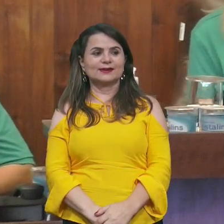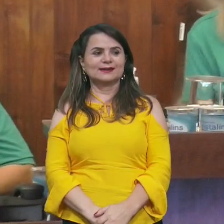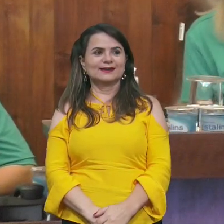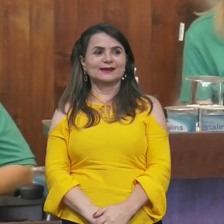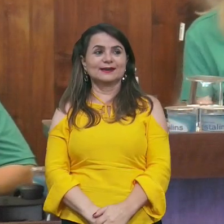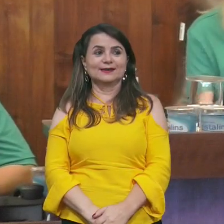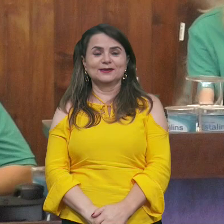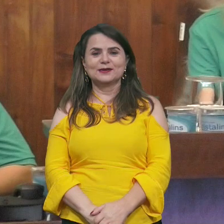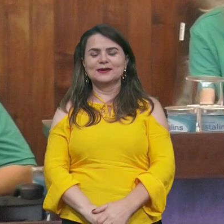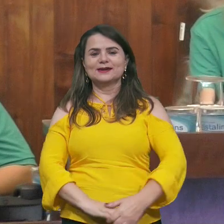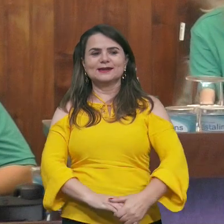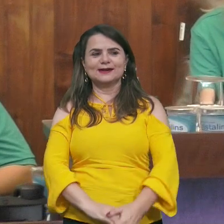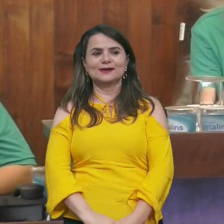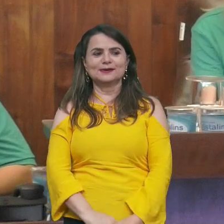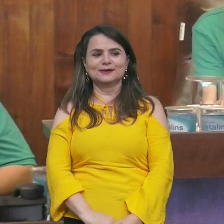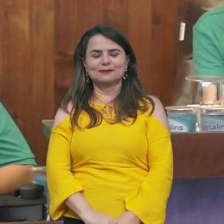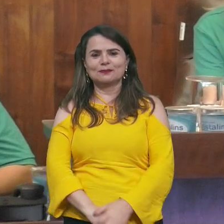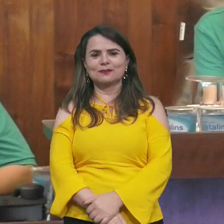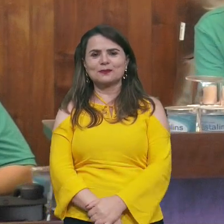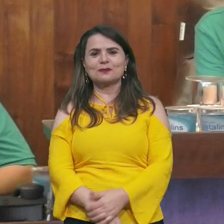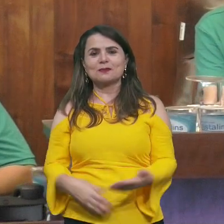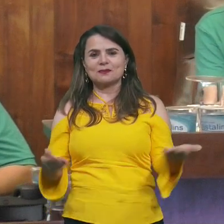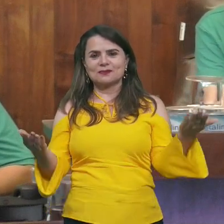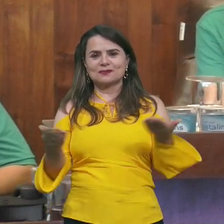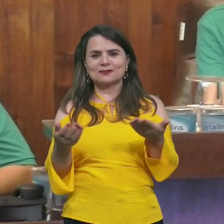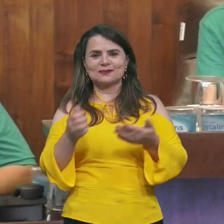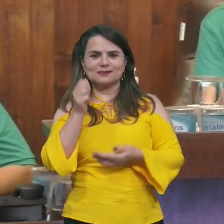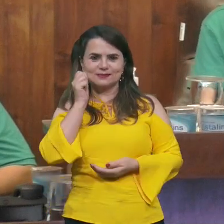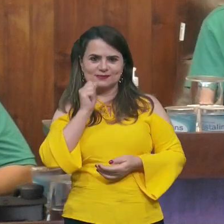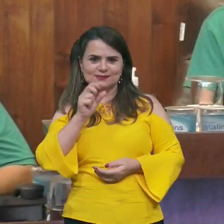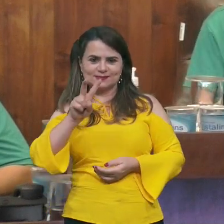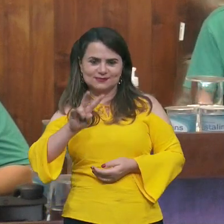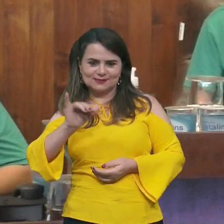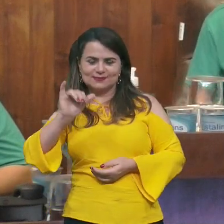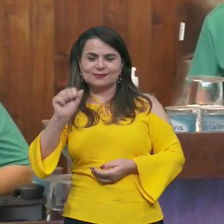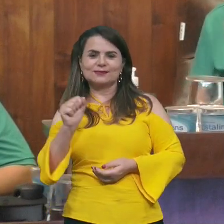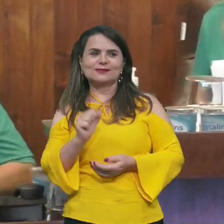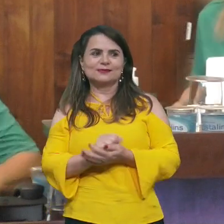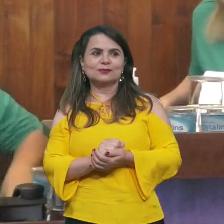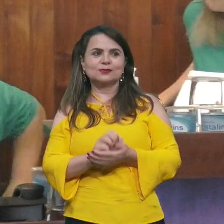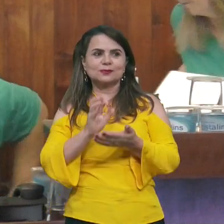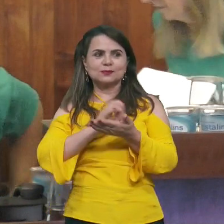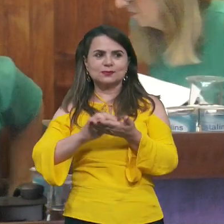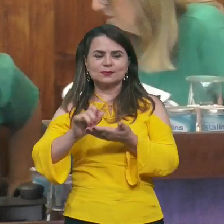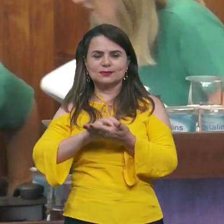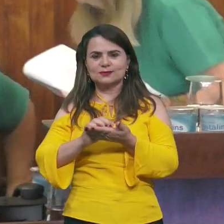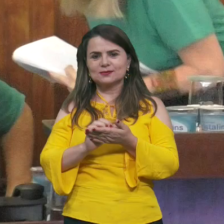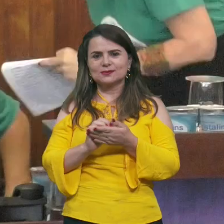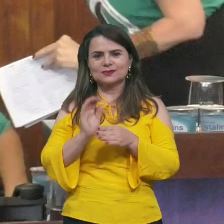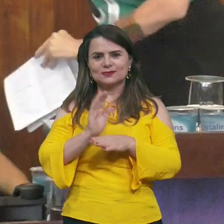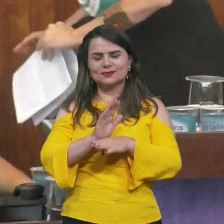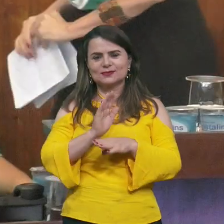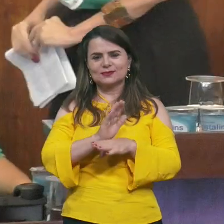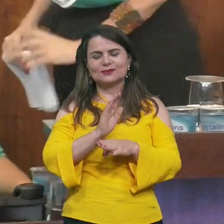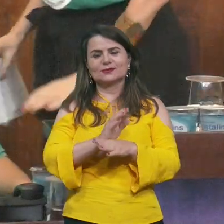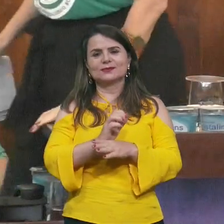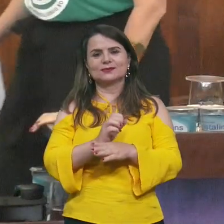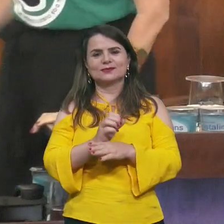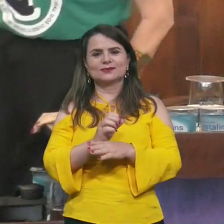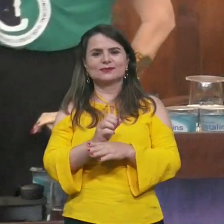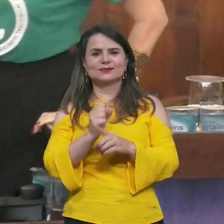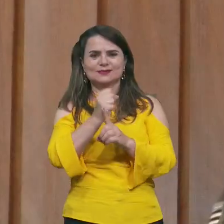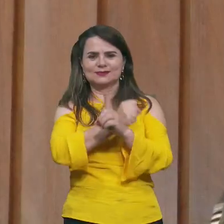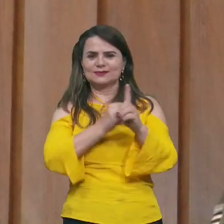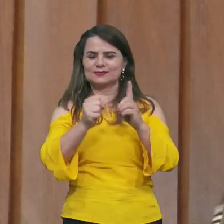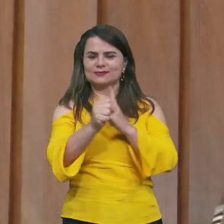Dando prosseguimento à nossa sessão, passo a palavra à senhora Vânia Lombardi, secretária municipal de Assistência e Desenvolvimento Social,